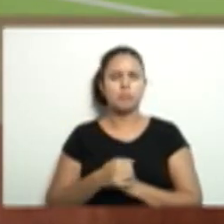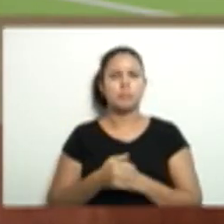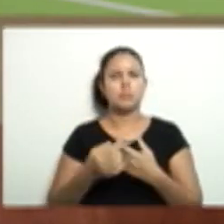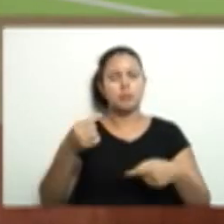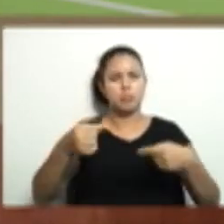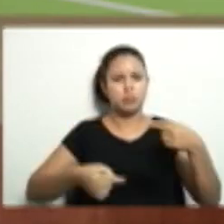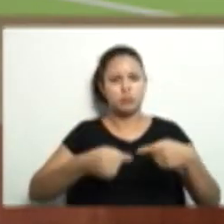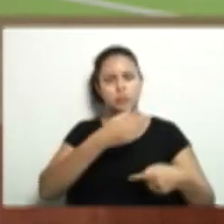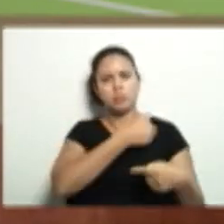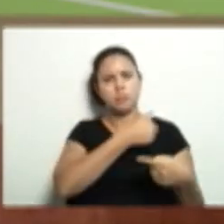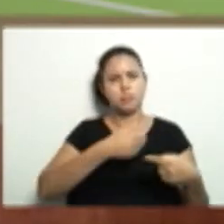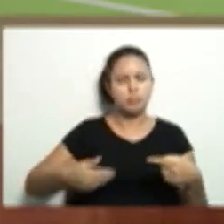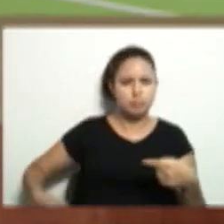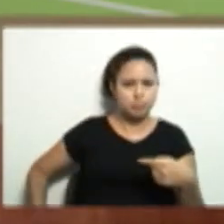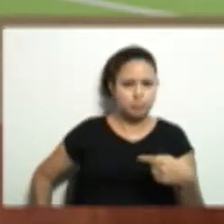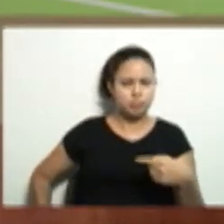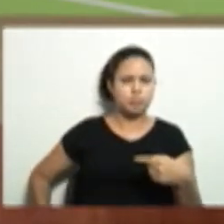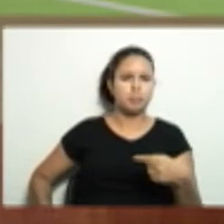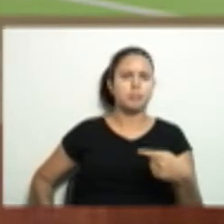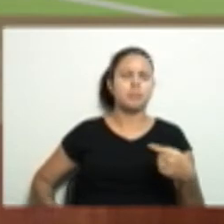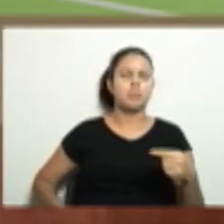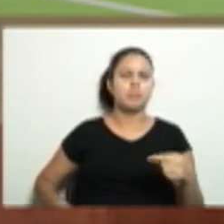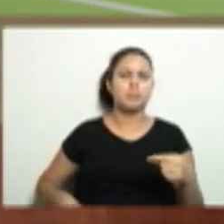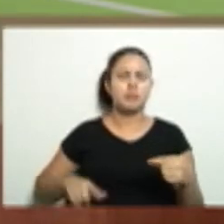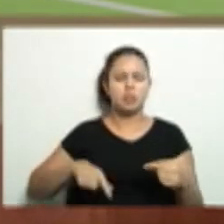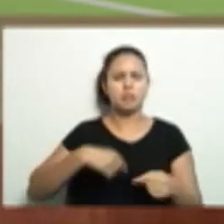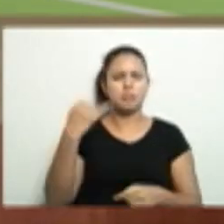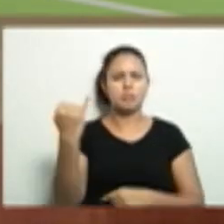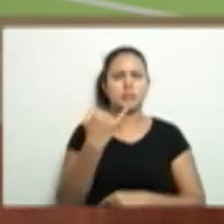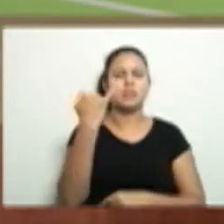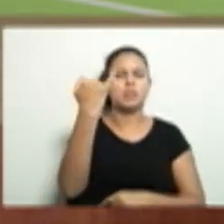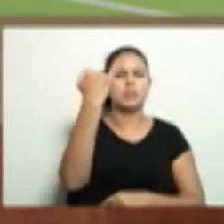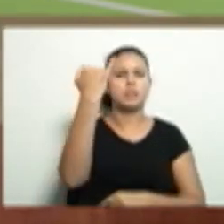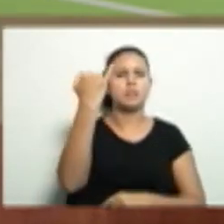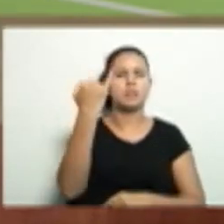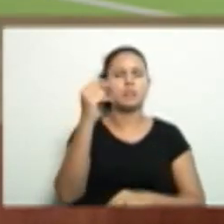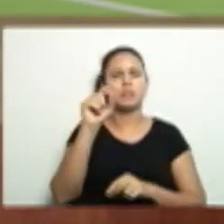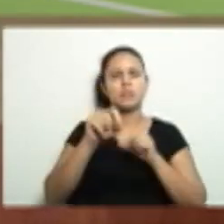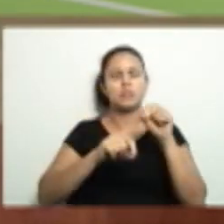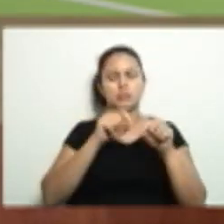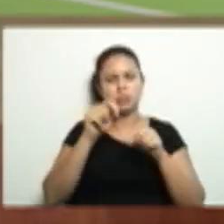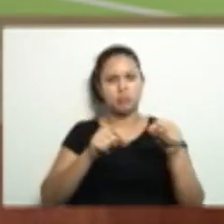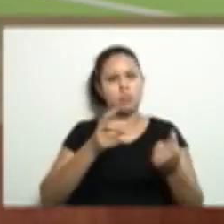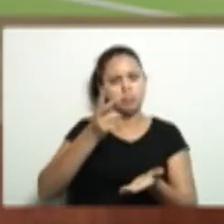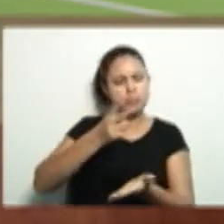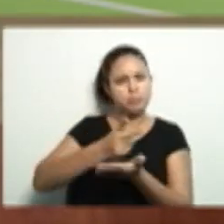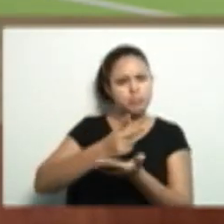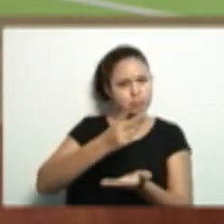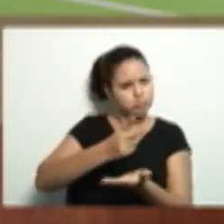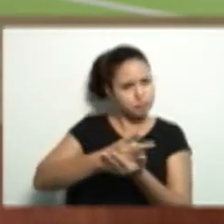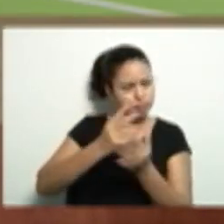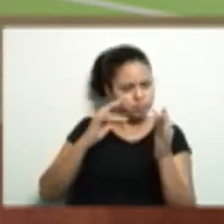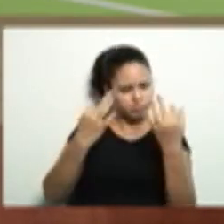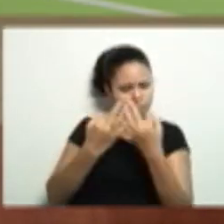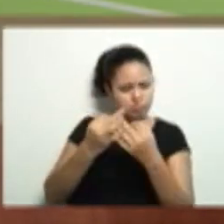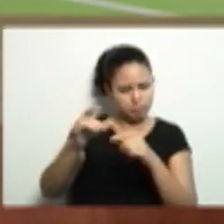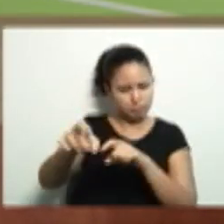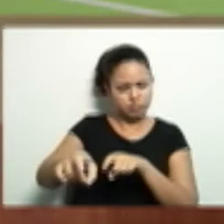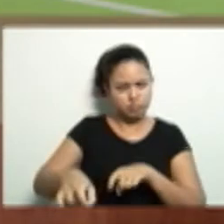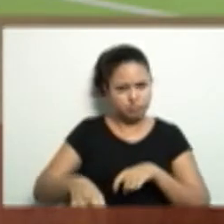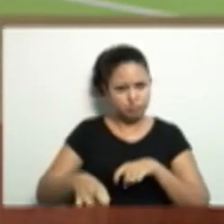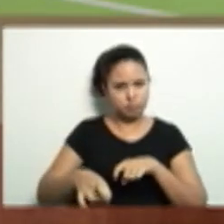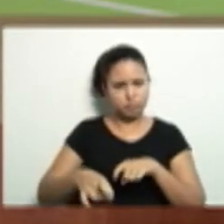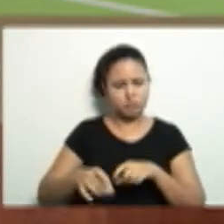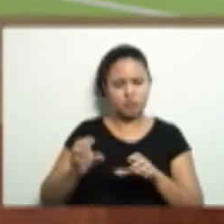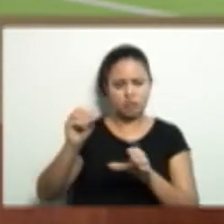política pública de apoio à agricultura familiar, ela é fundamental para a manutenção dos agricultores na